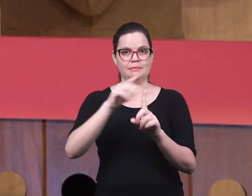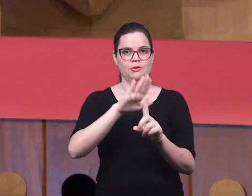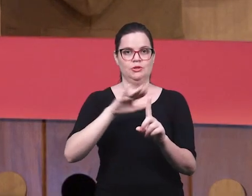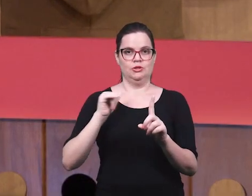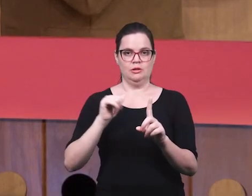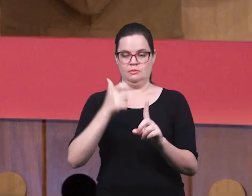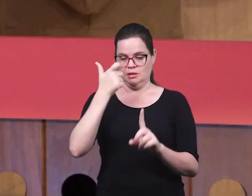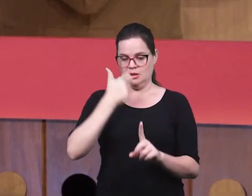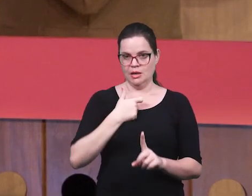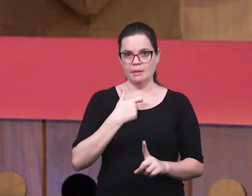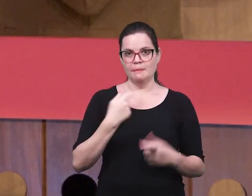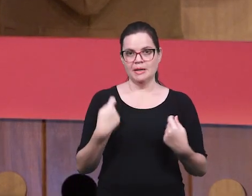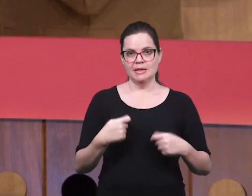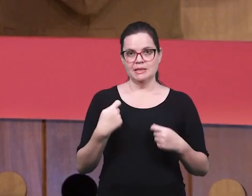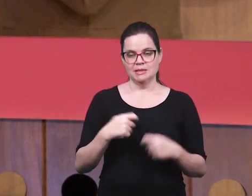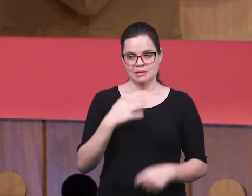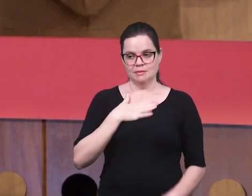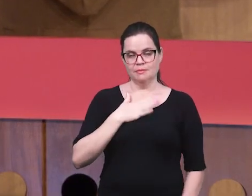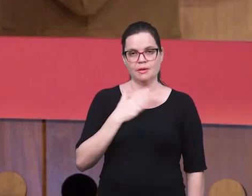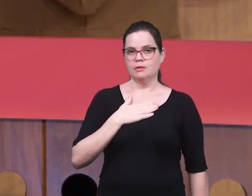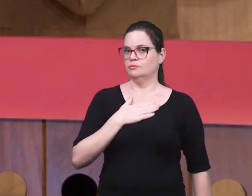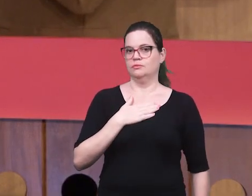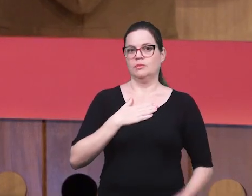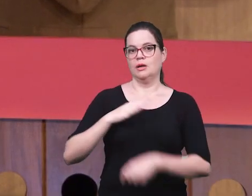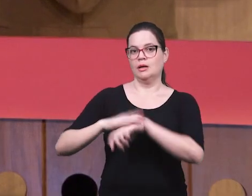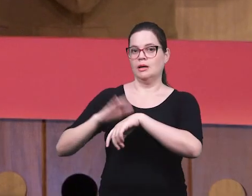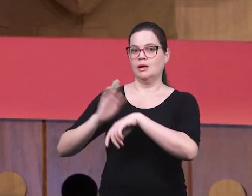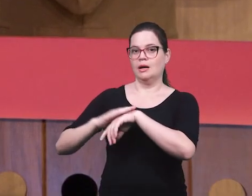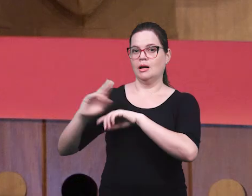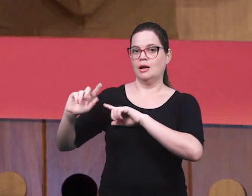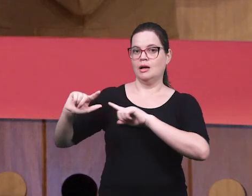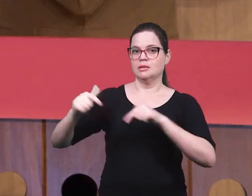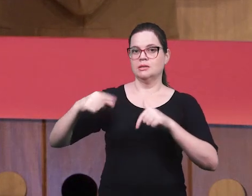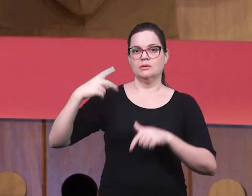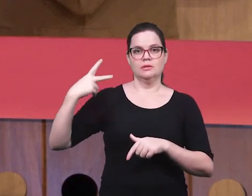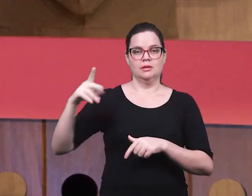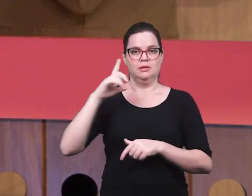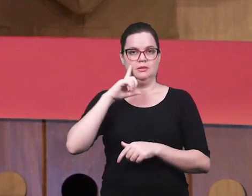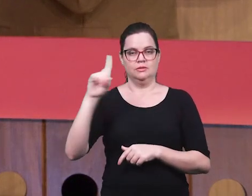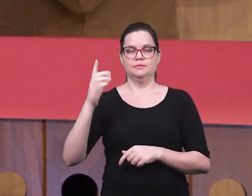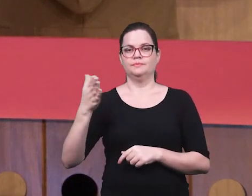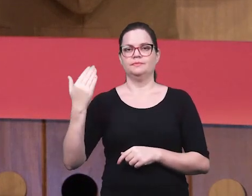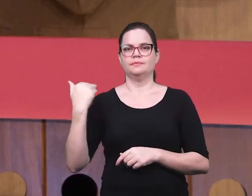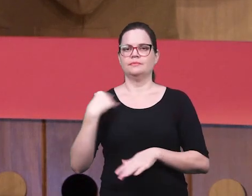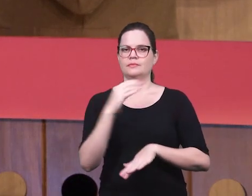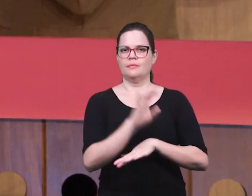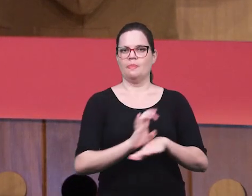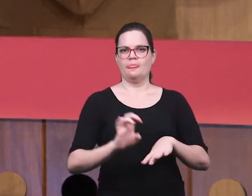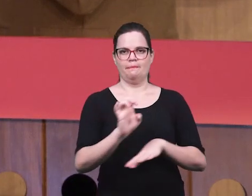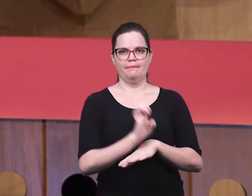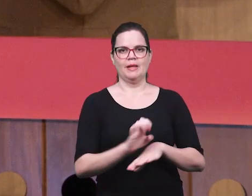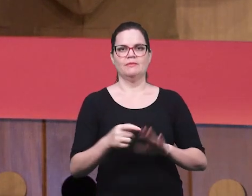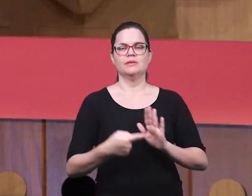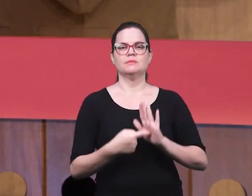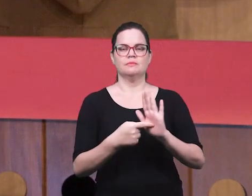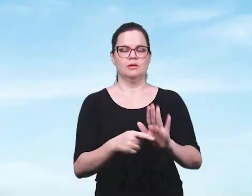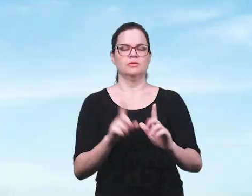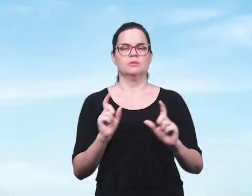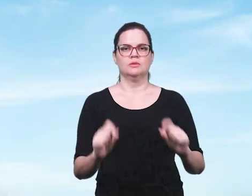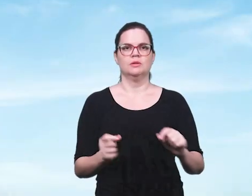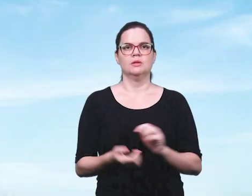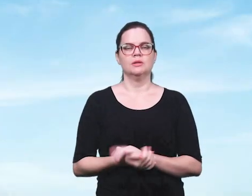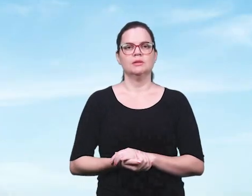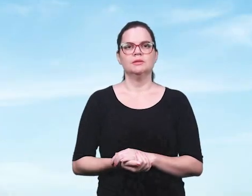gente, não depende de nós, né? É ato de Deus. Lá, Efésios, quando Paulo escreve os Efésios, ele fala sobre isso, ele diz